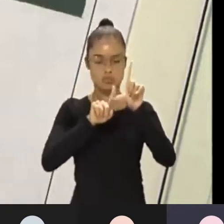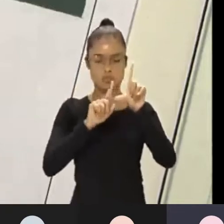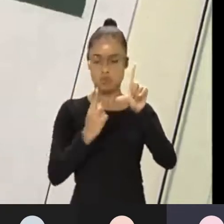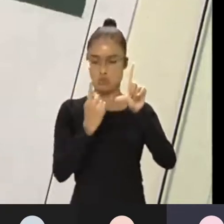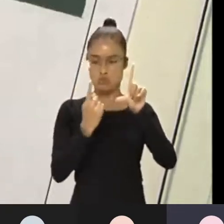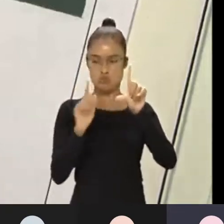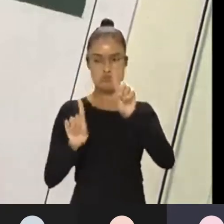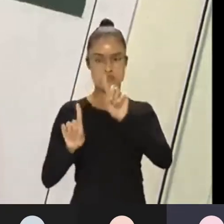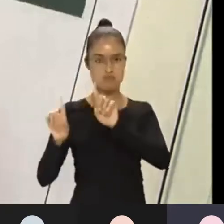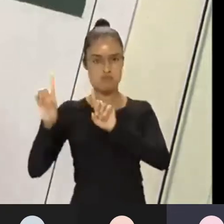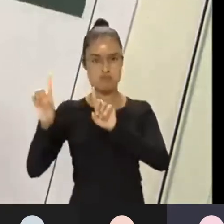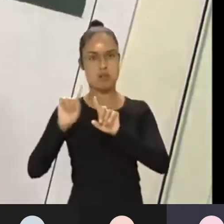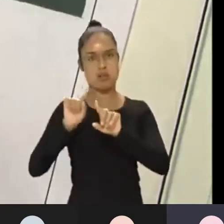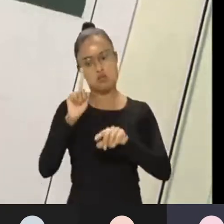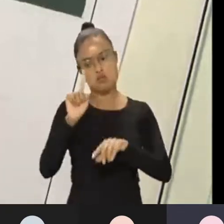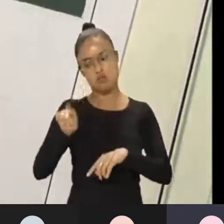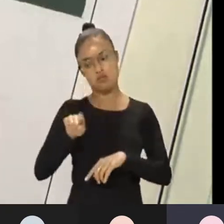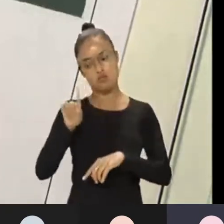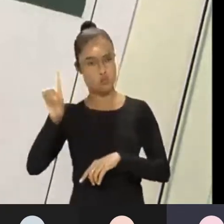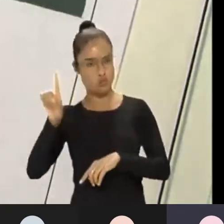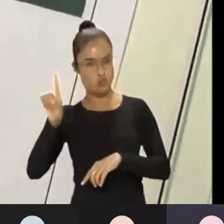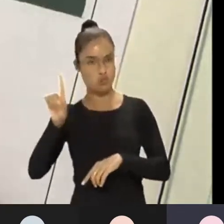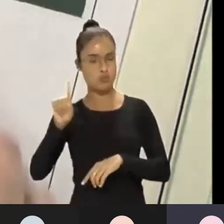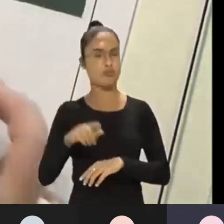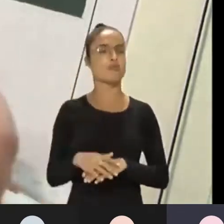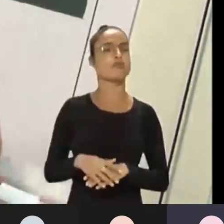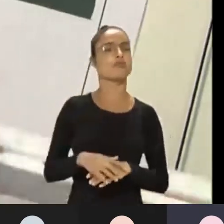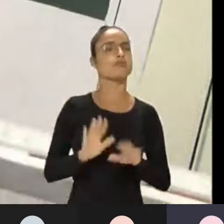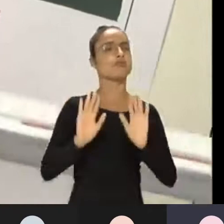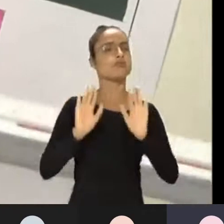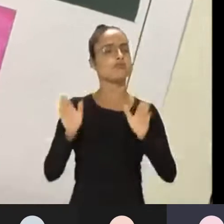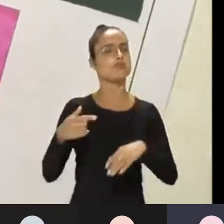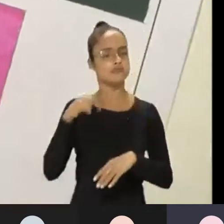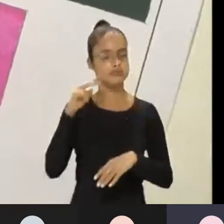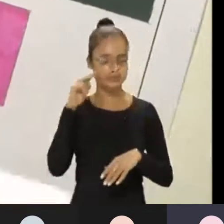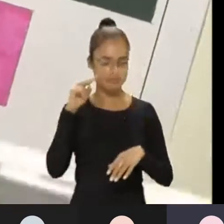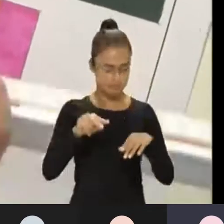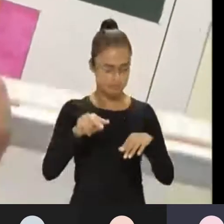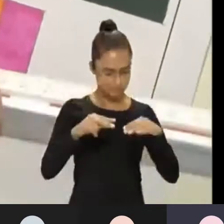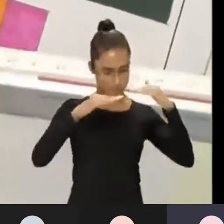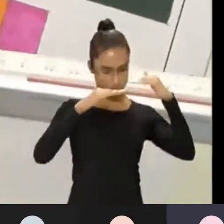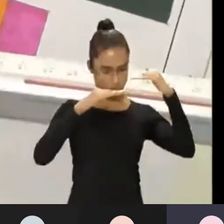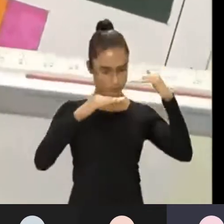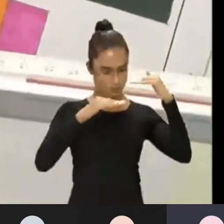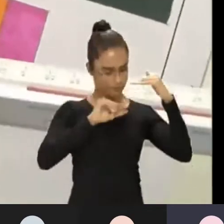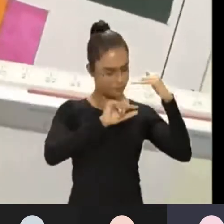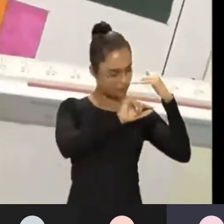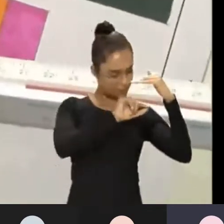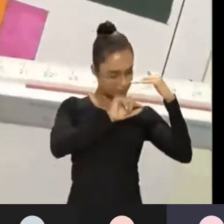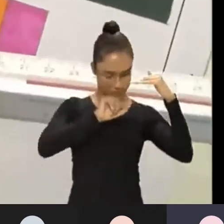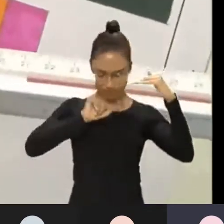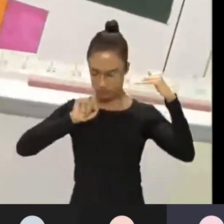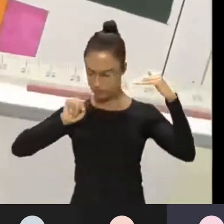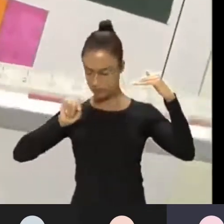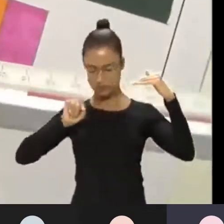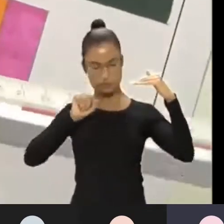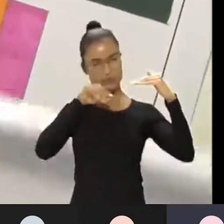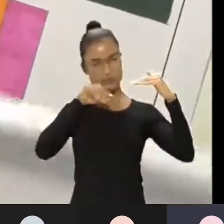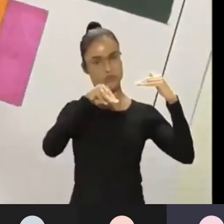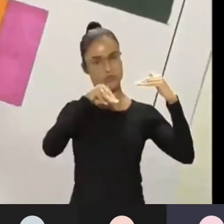a vista frontal. Foi extraída a medida. Então, eu tenho aqui